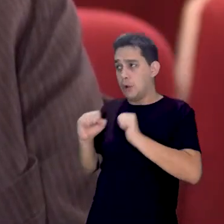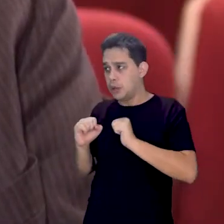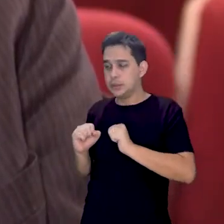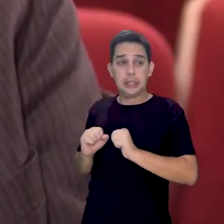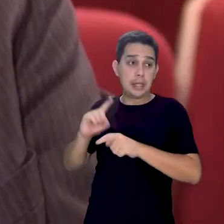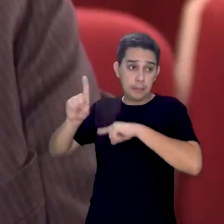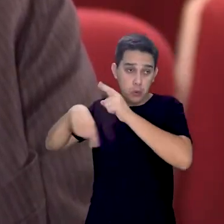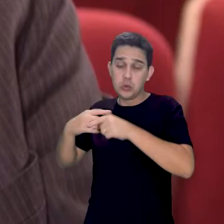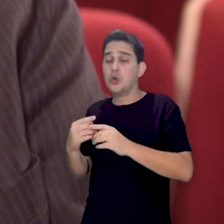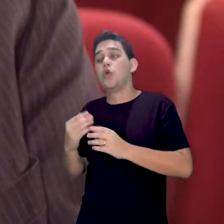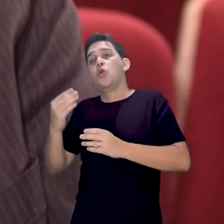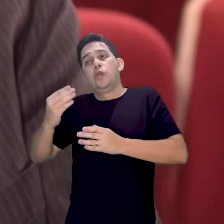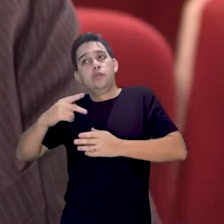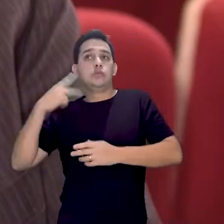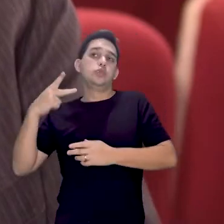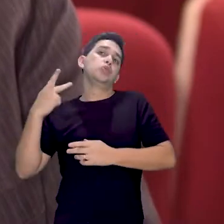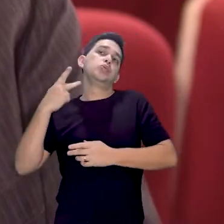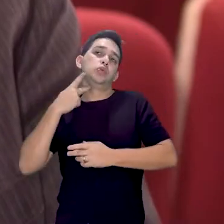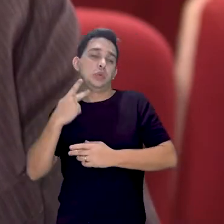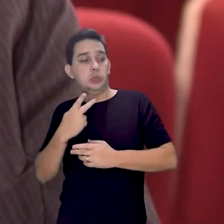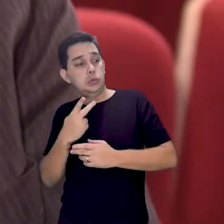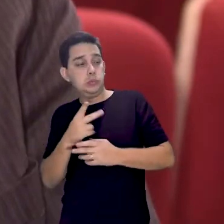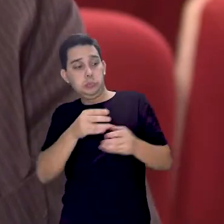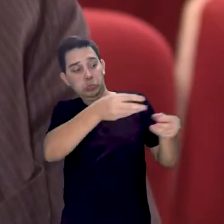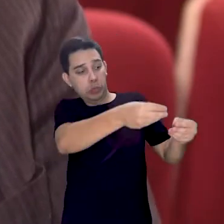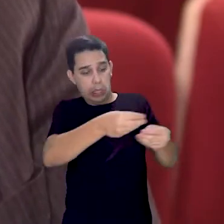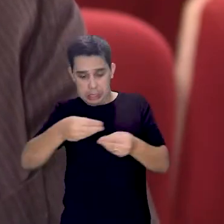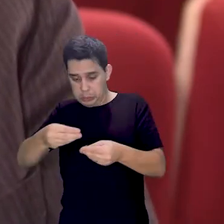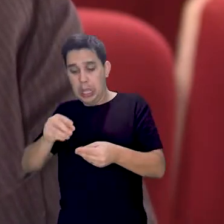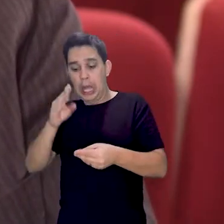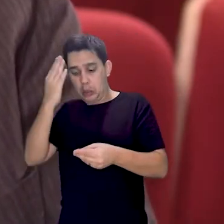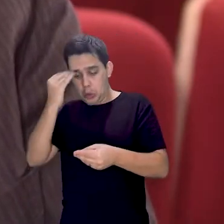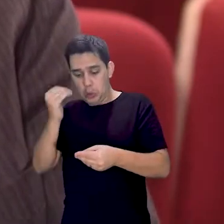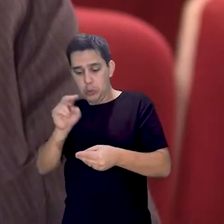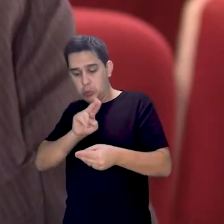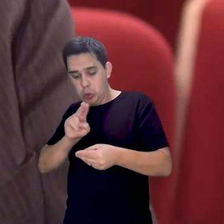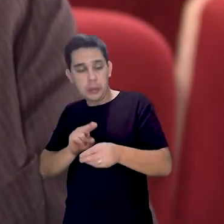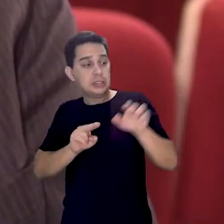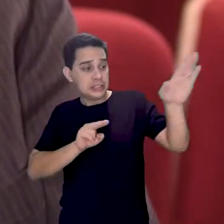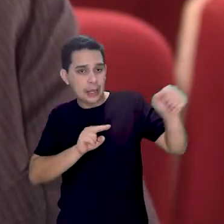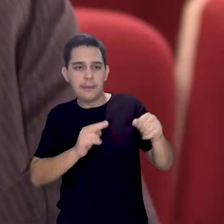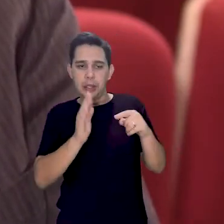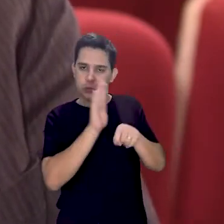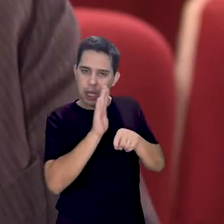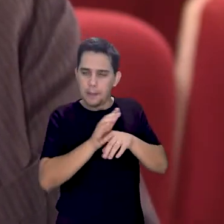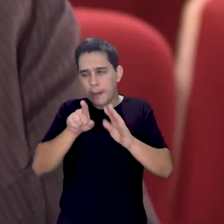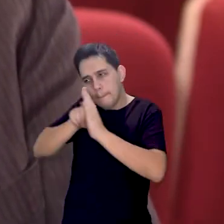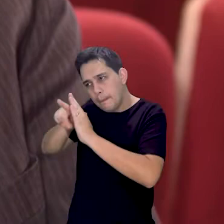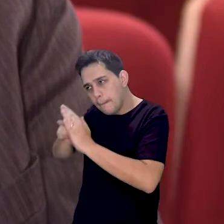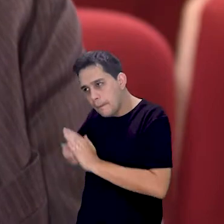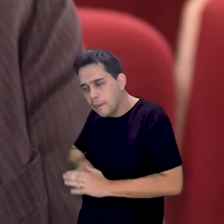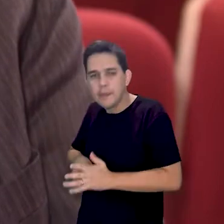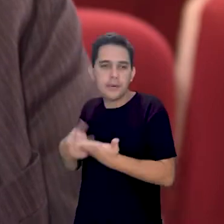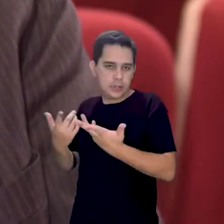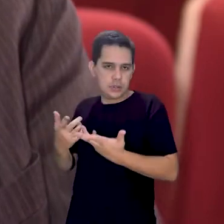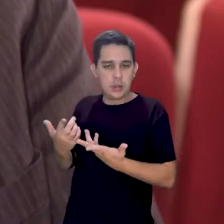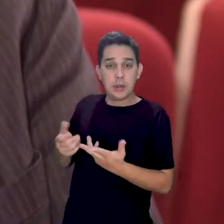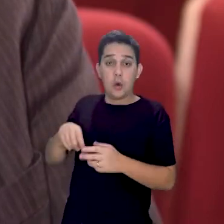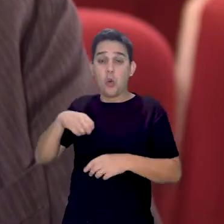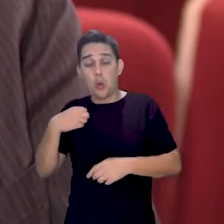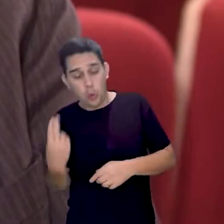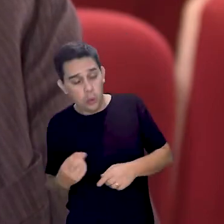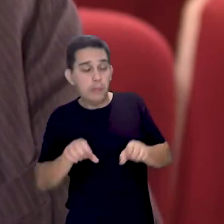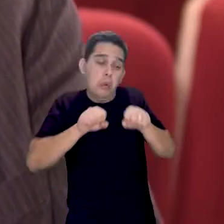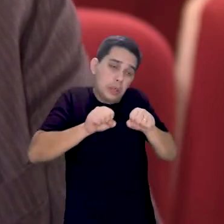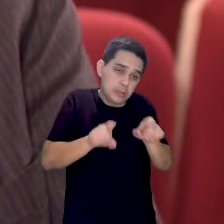do cidadão, temeroso por sua segurança, de solicitar sigilo à ouvidoria, e esse sigilo ele fica dentro